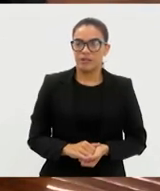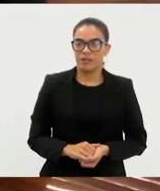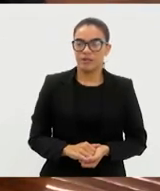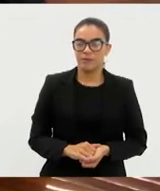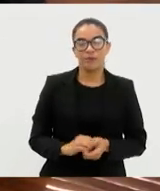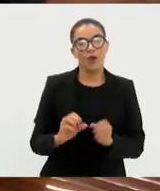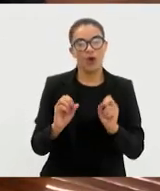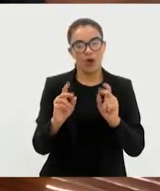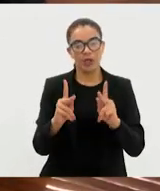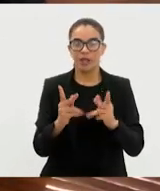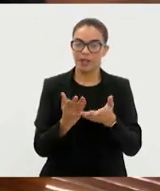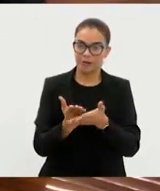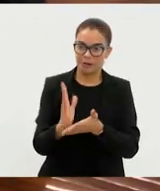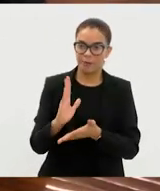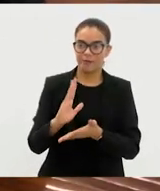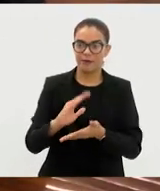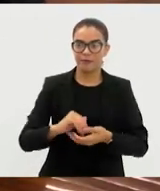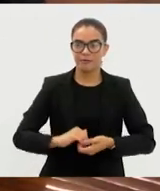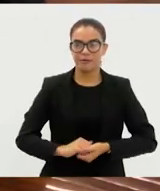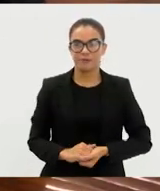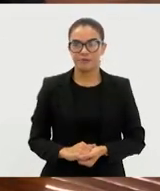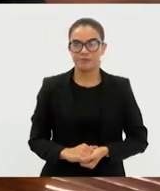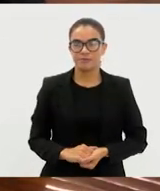Ok. Aprovado.